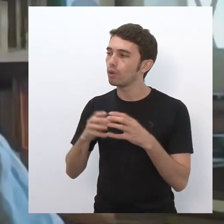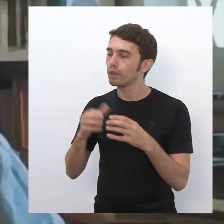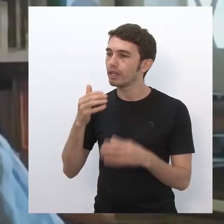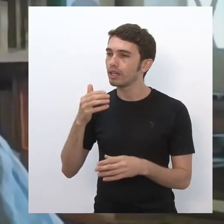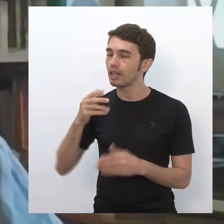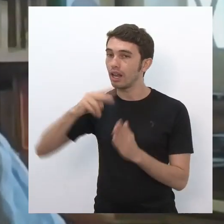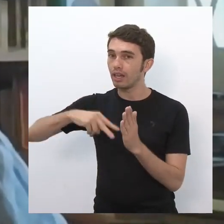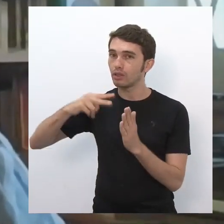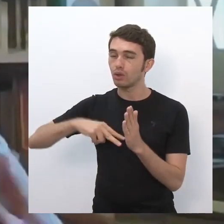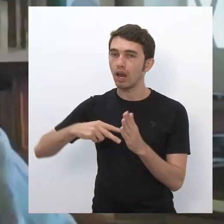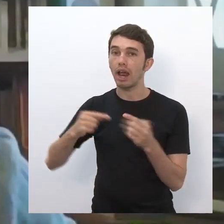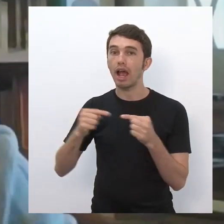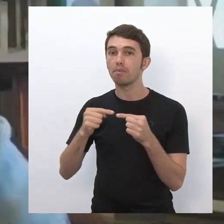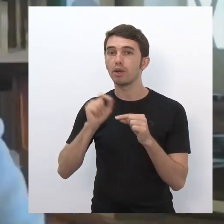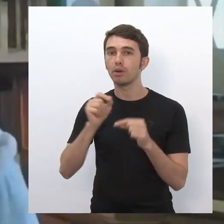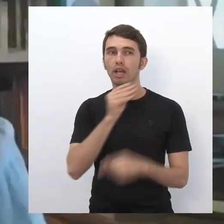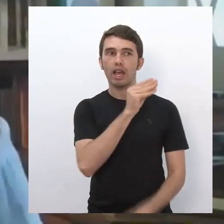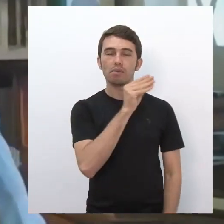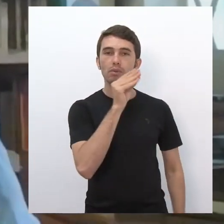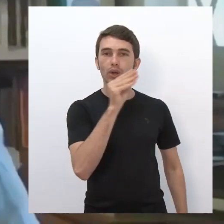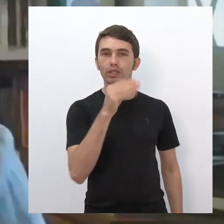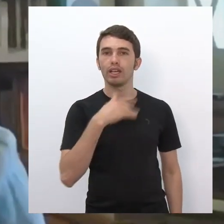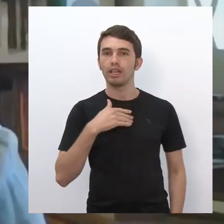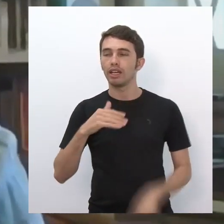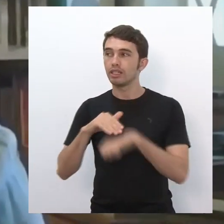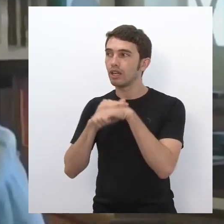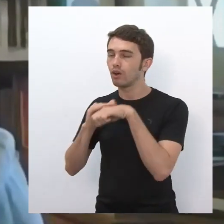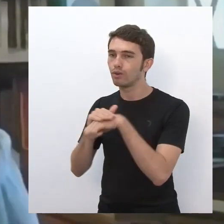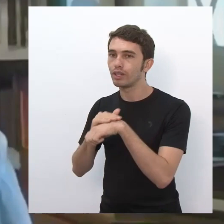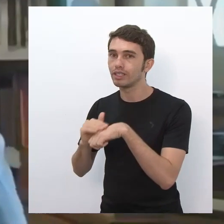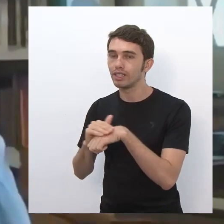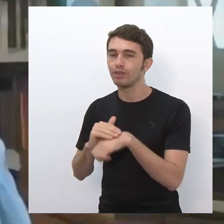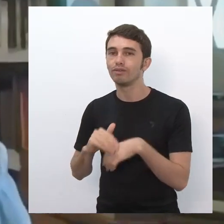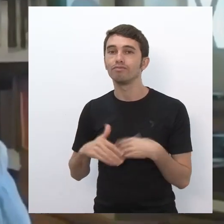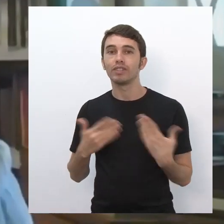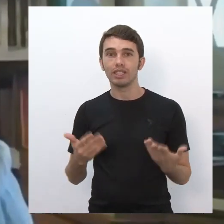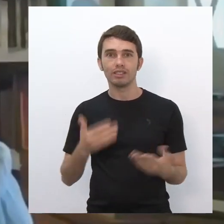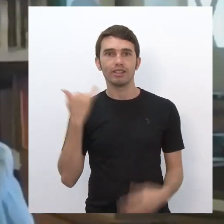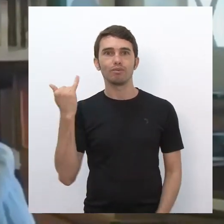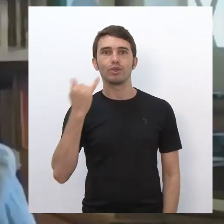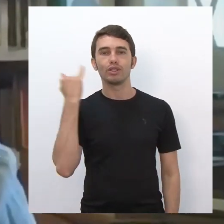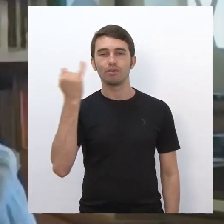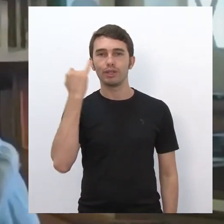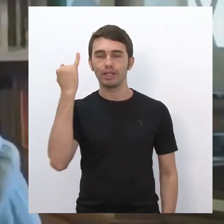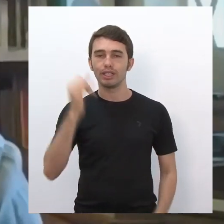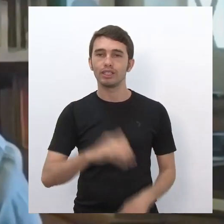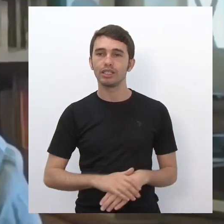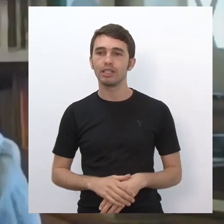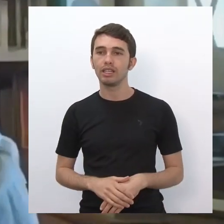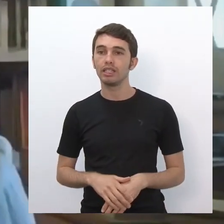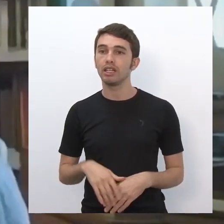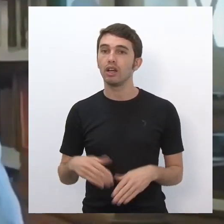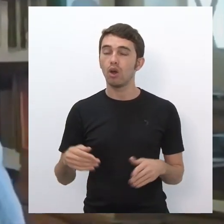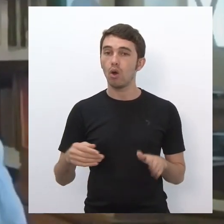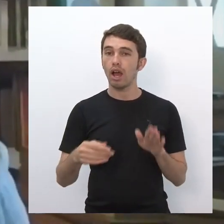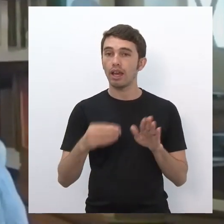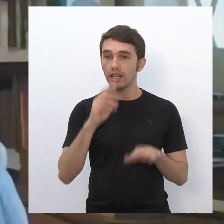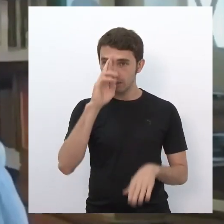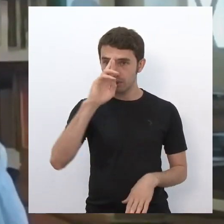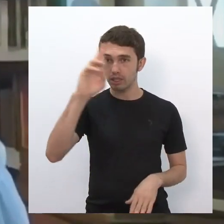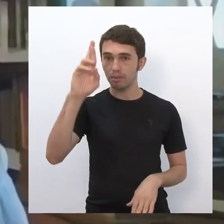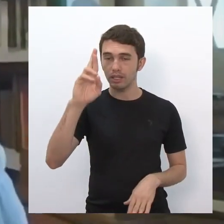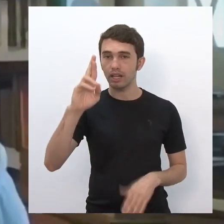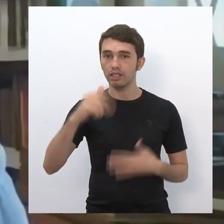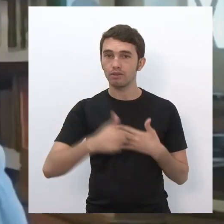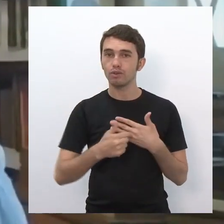falando, né? Então, cada uma dessas pessoas é a biblioteca falando, e isso é muito importante. Então, o papel fundamental